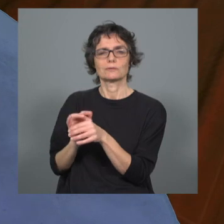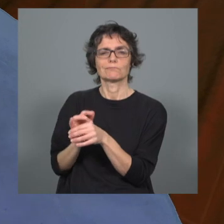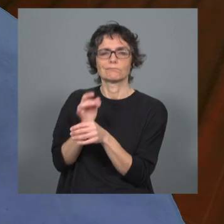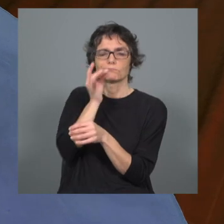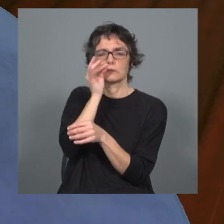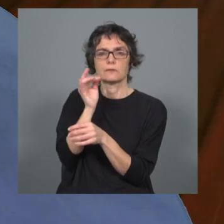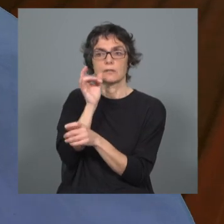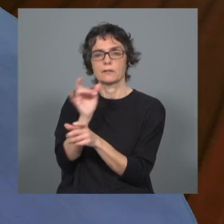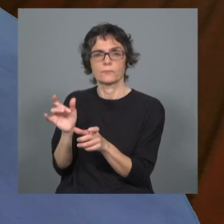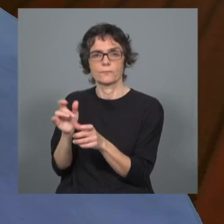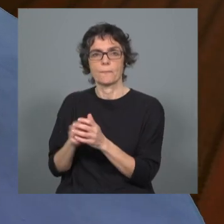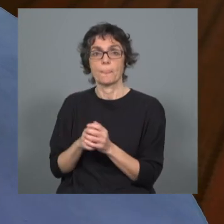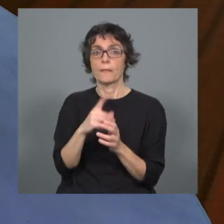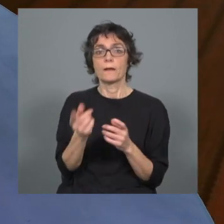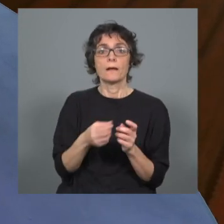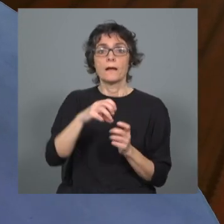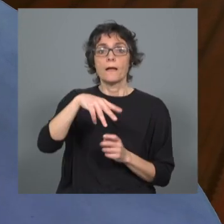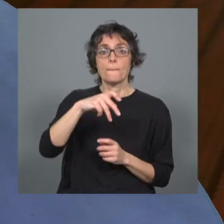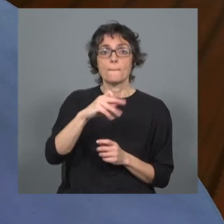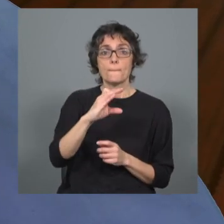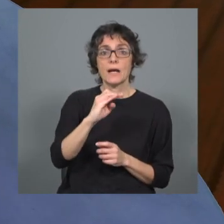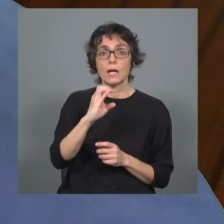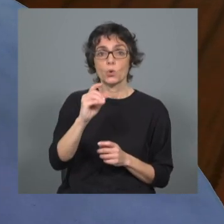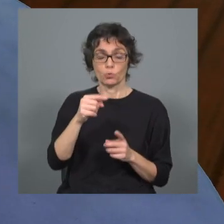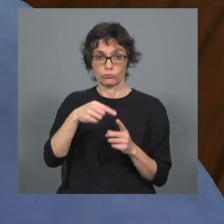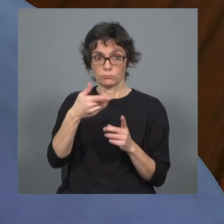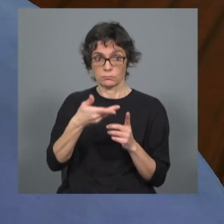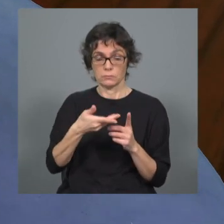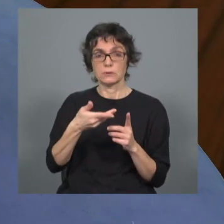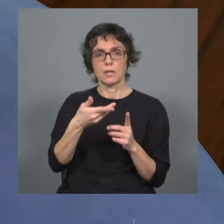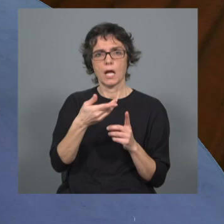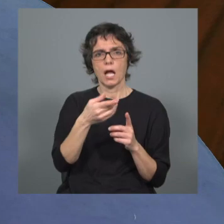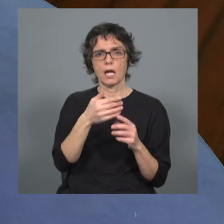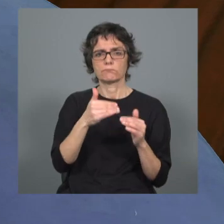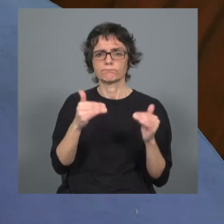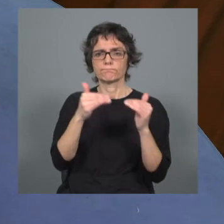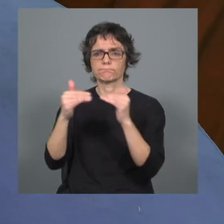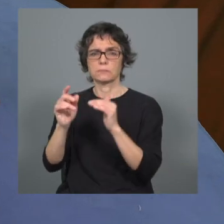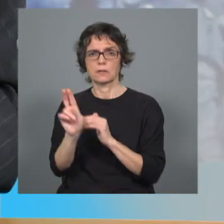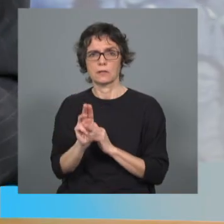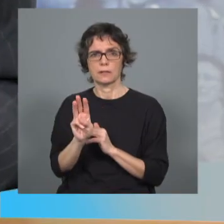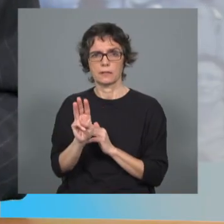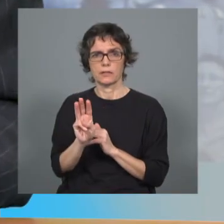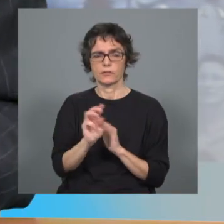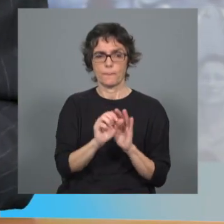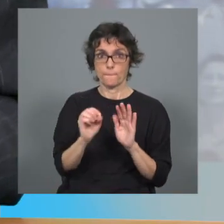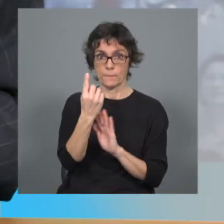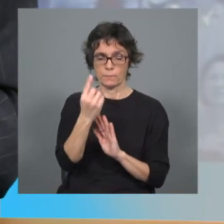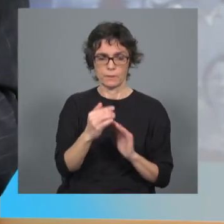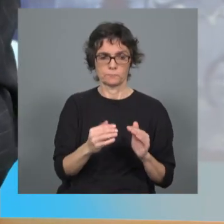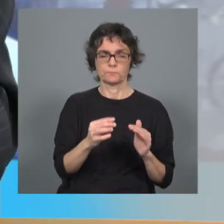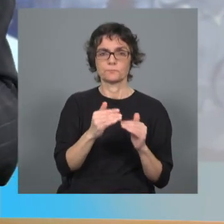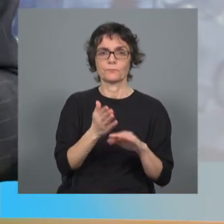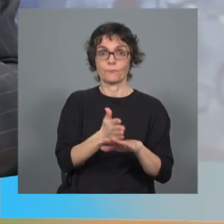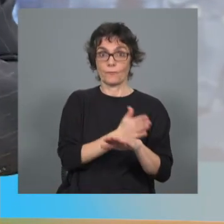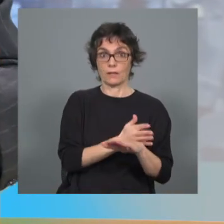nós temos 3 momentos que eu diria que são muito bonitos. Primeiro, são os antecedentes, em que esta narrativa é